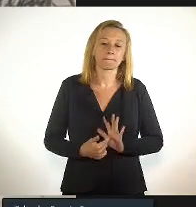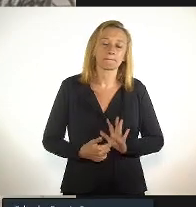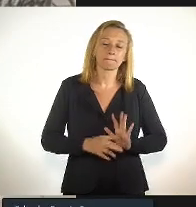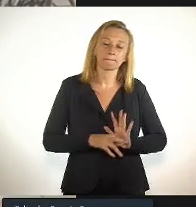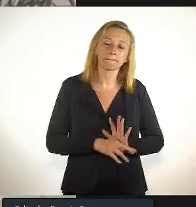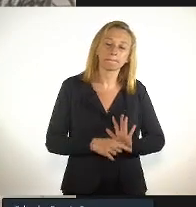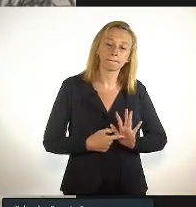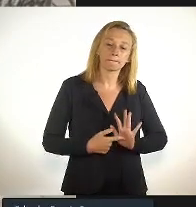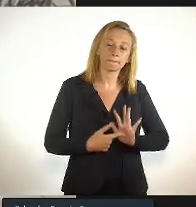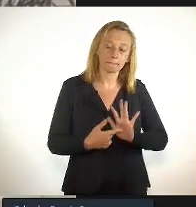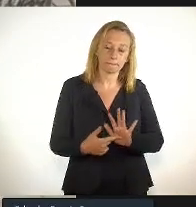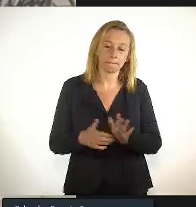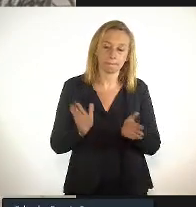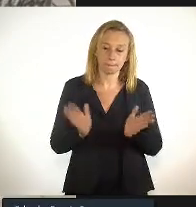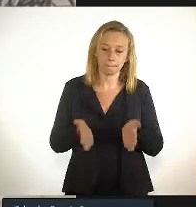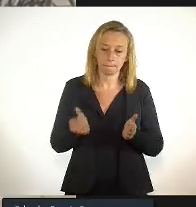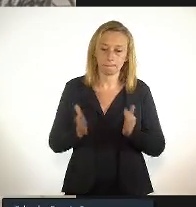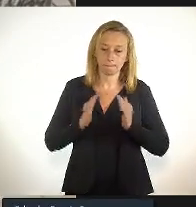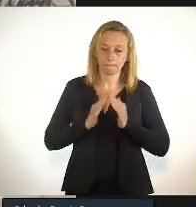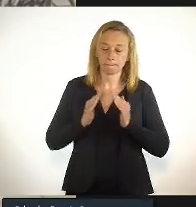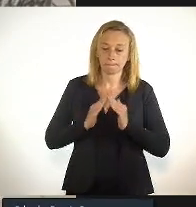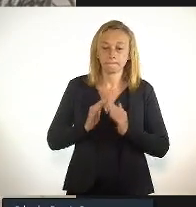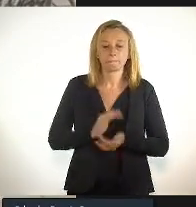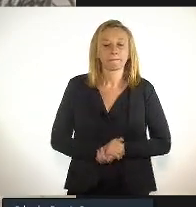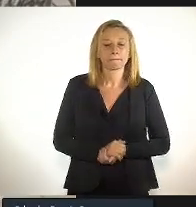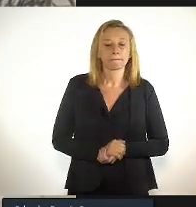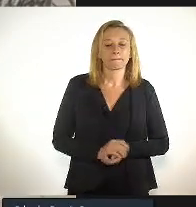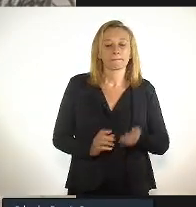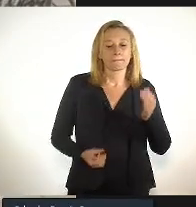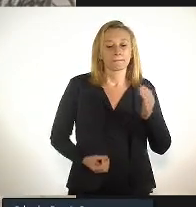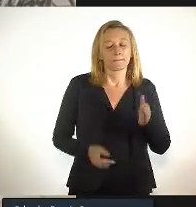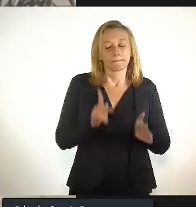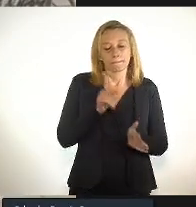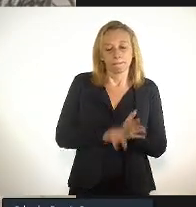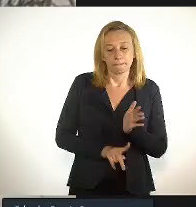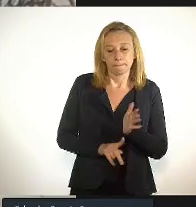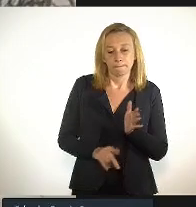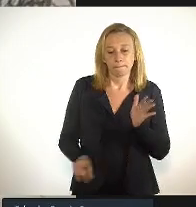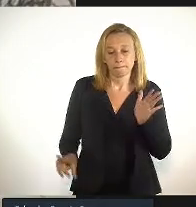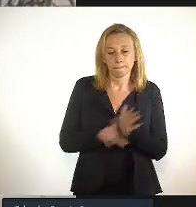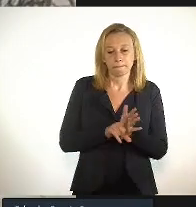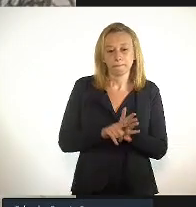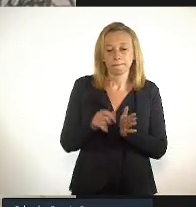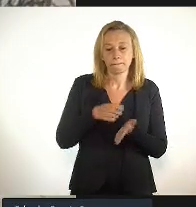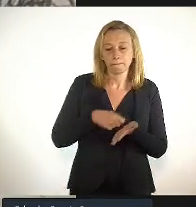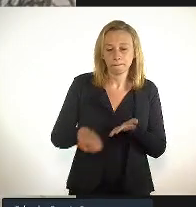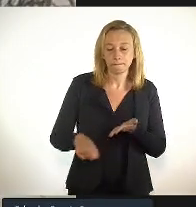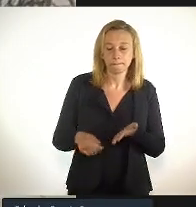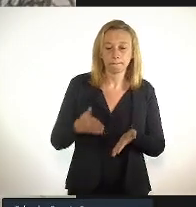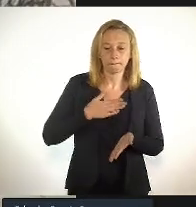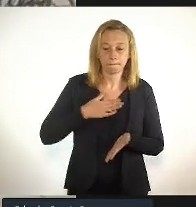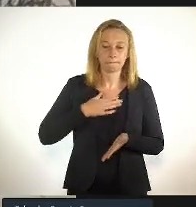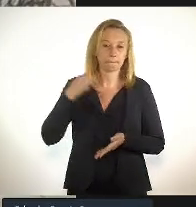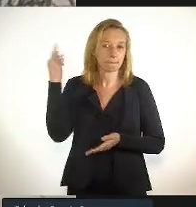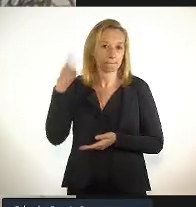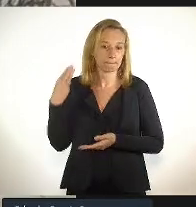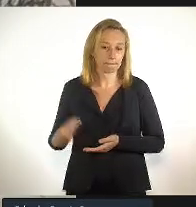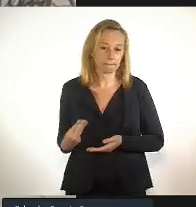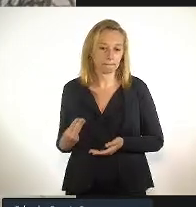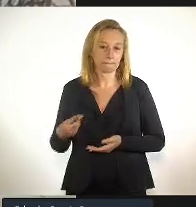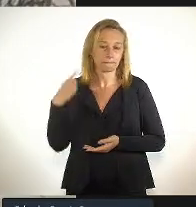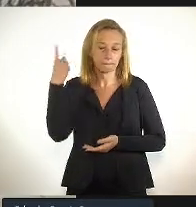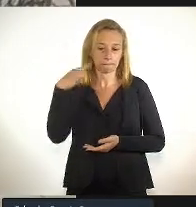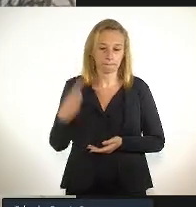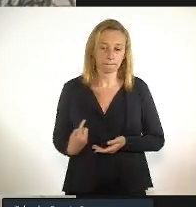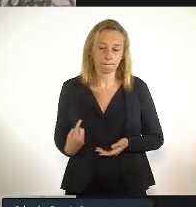nessa casa, no dia de hoje, um projeto de lei assinados por mim, Mônica Francisco e